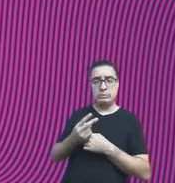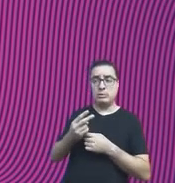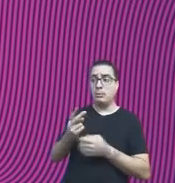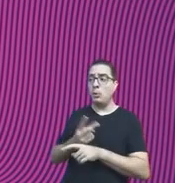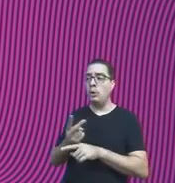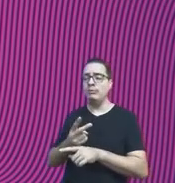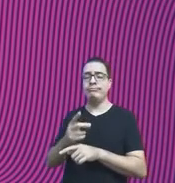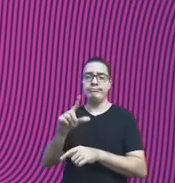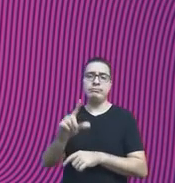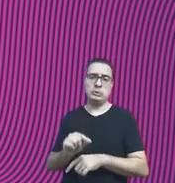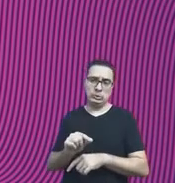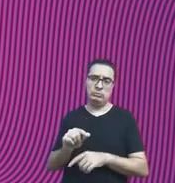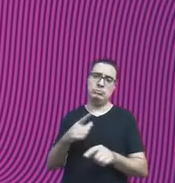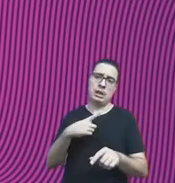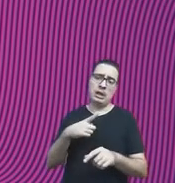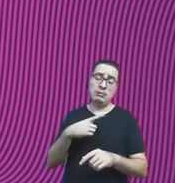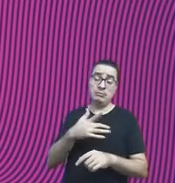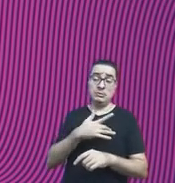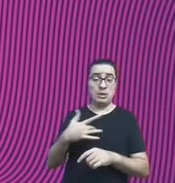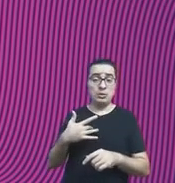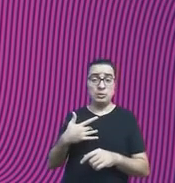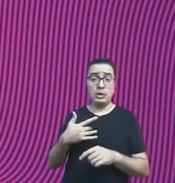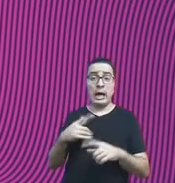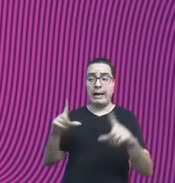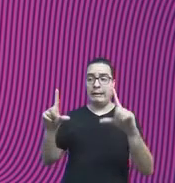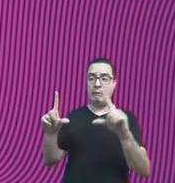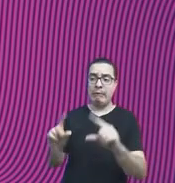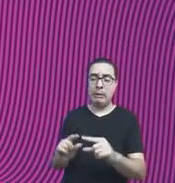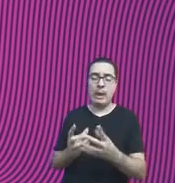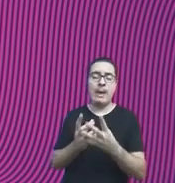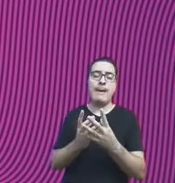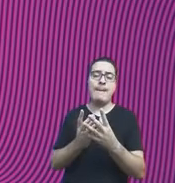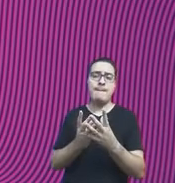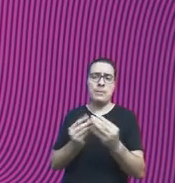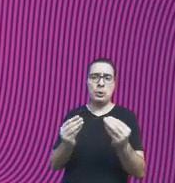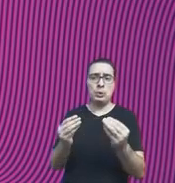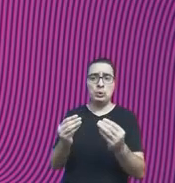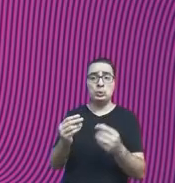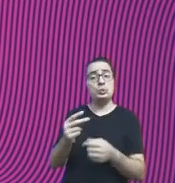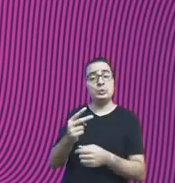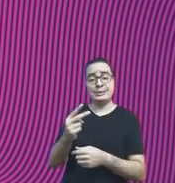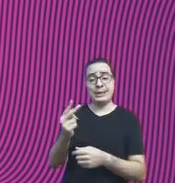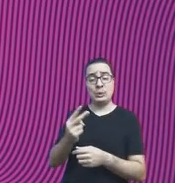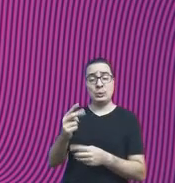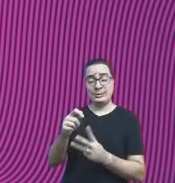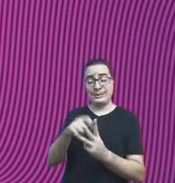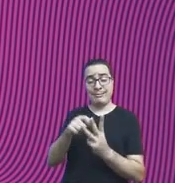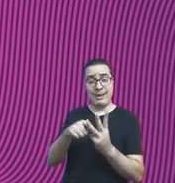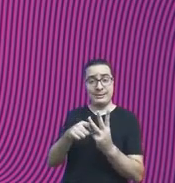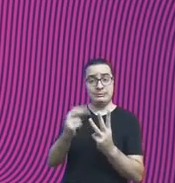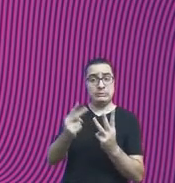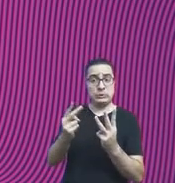Isso gerou uma queda de sinistralidade muito acentuada no segundo trimestre. O segundo trimestre foi uma coisa